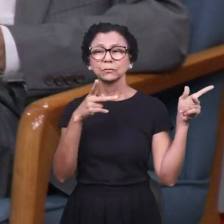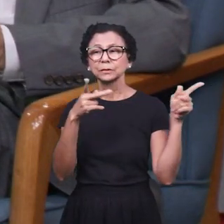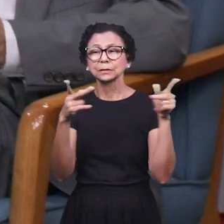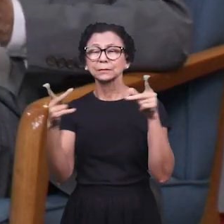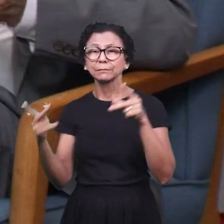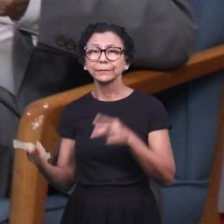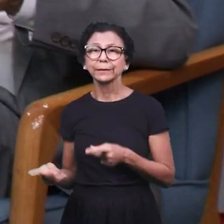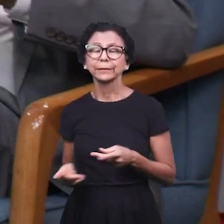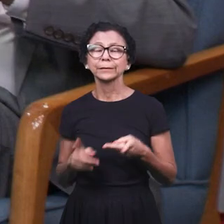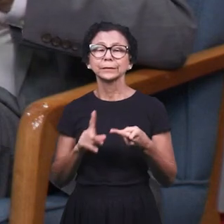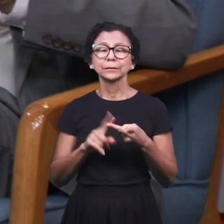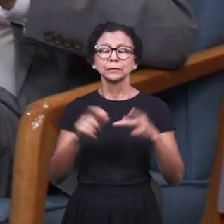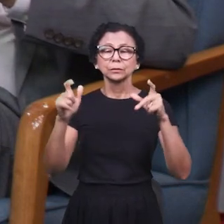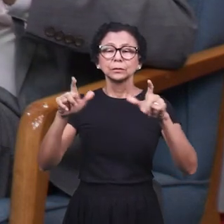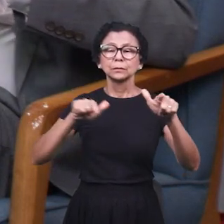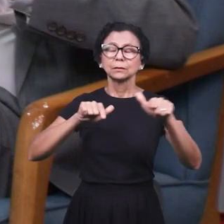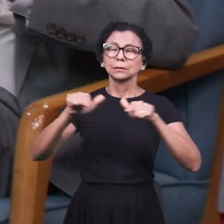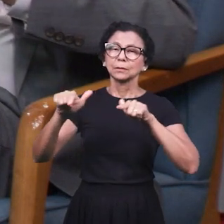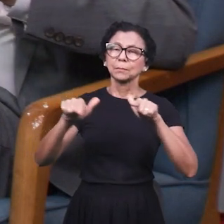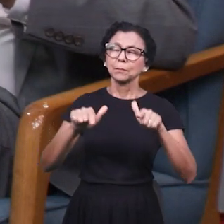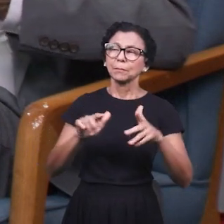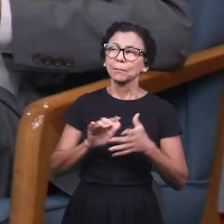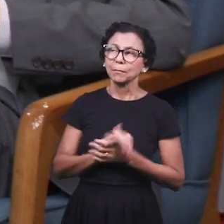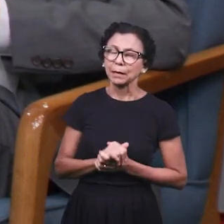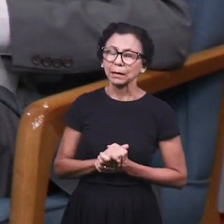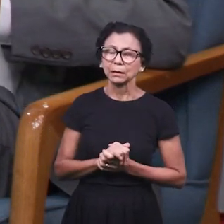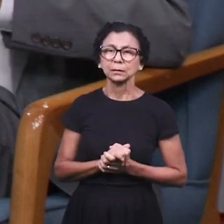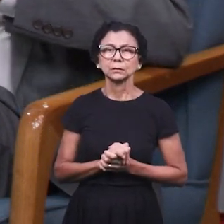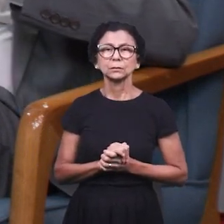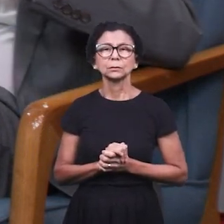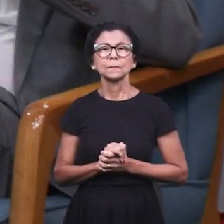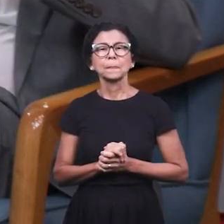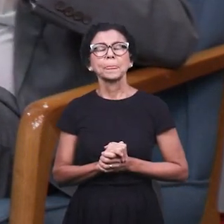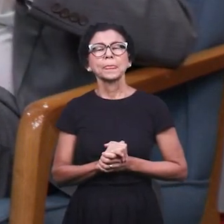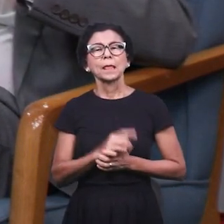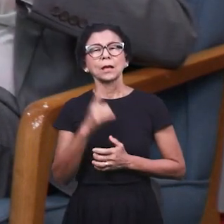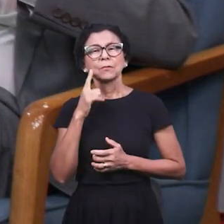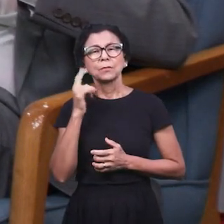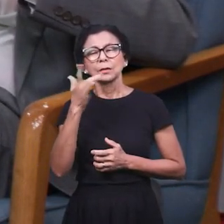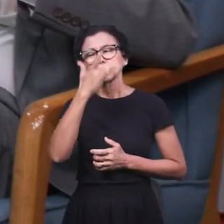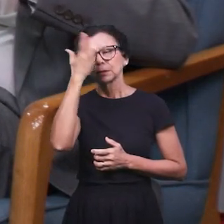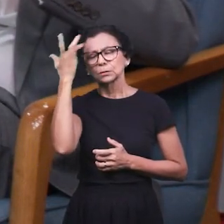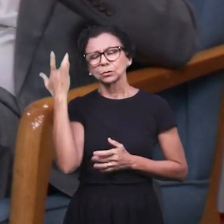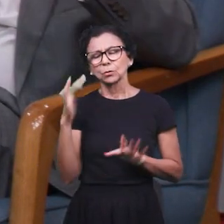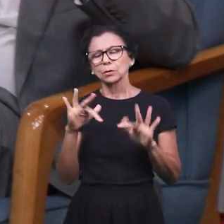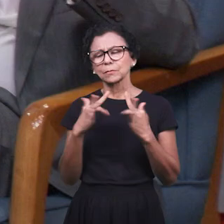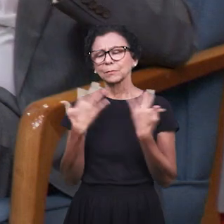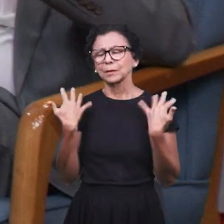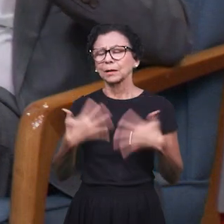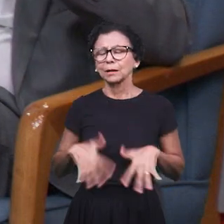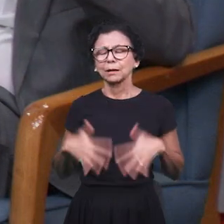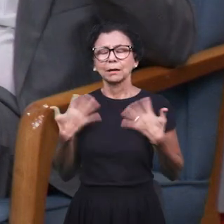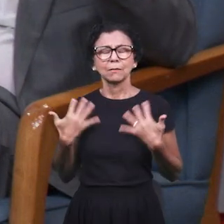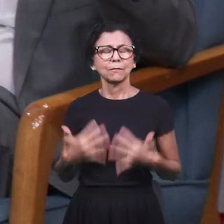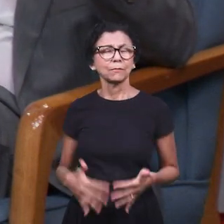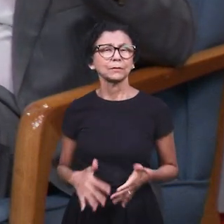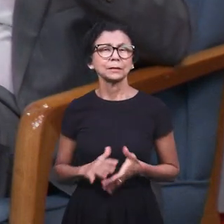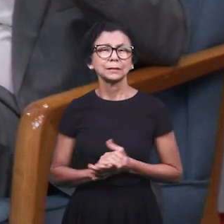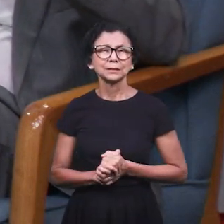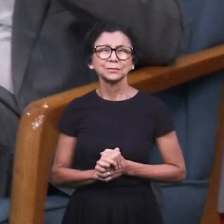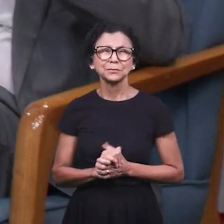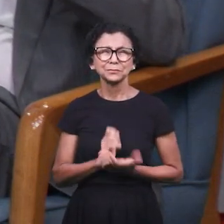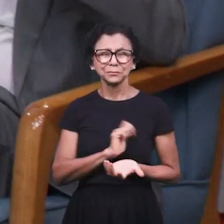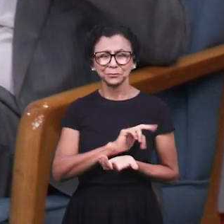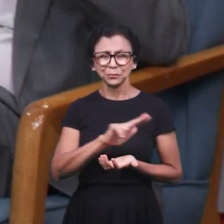anjos. Ele via locais de trabalho, ele via locais onde pessoas desesperadas, familiares e tudo. E ele viu